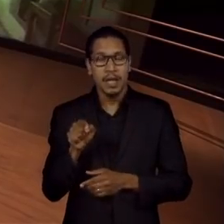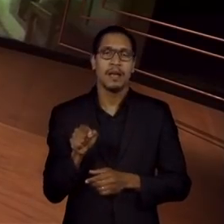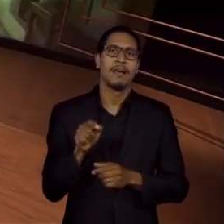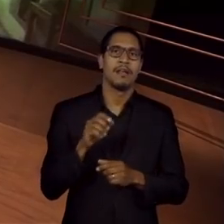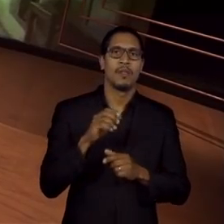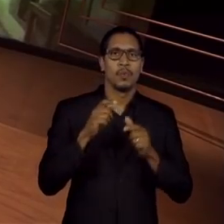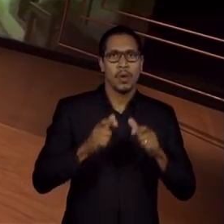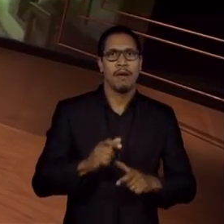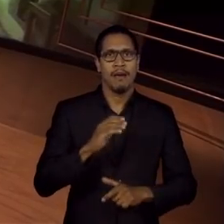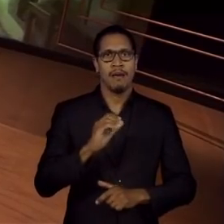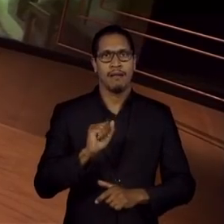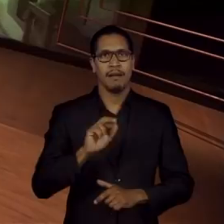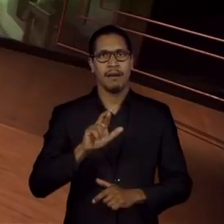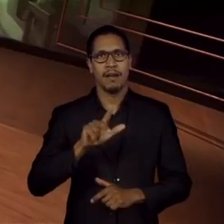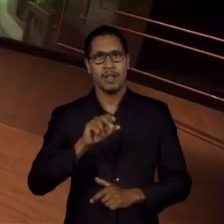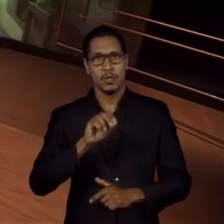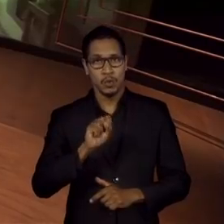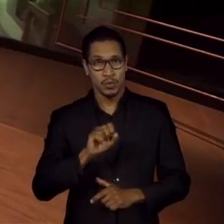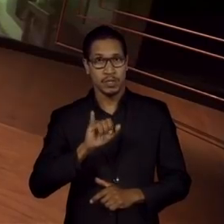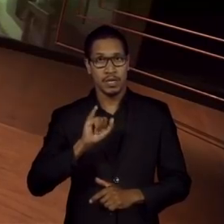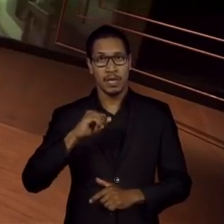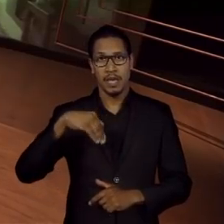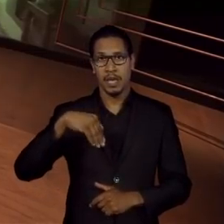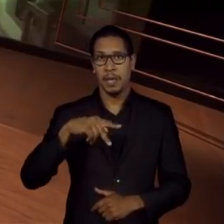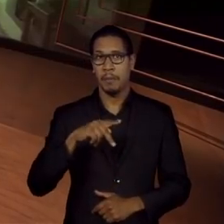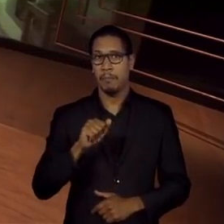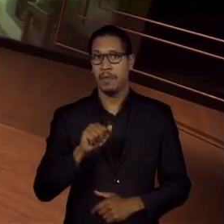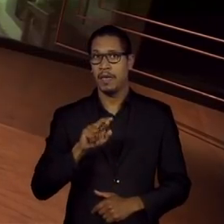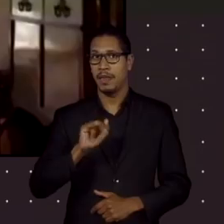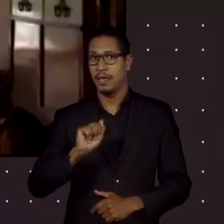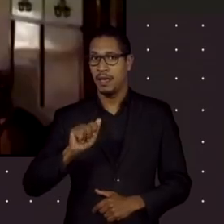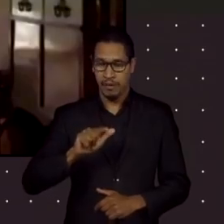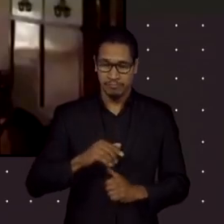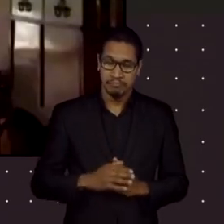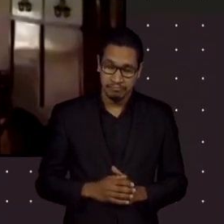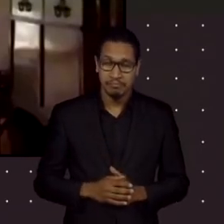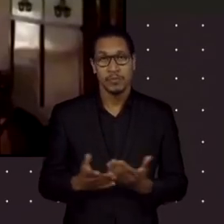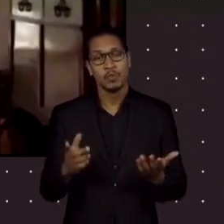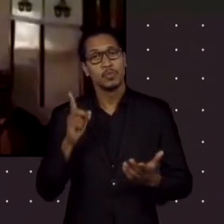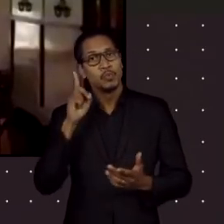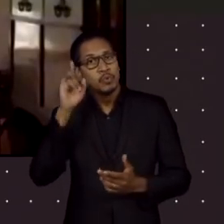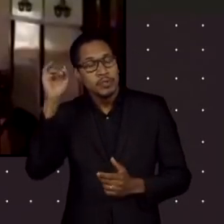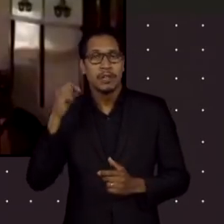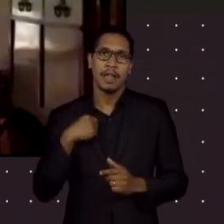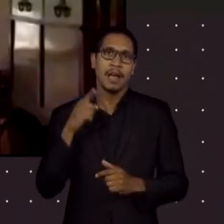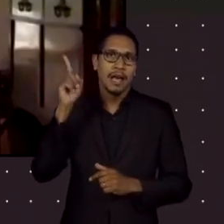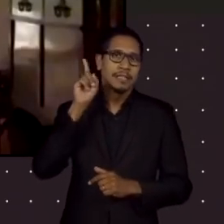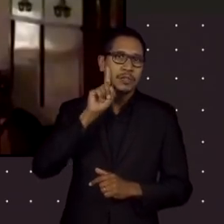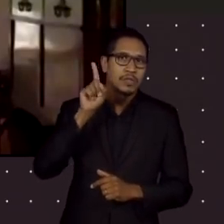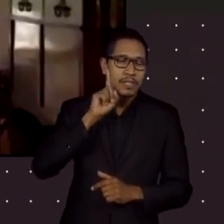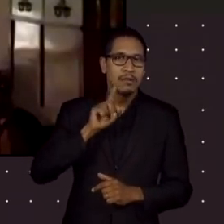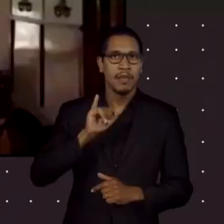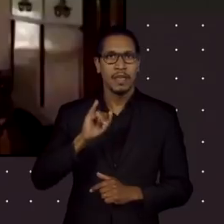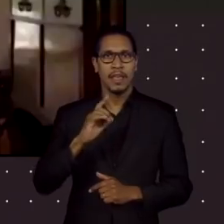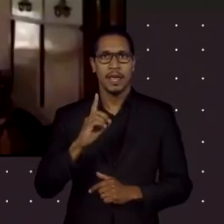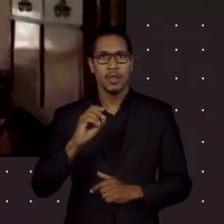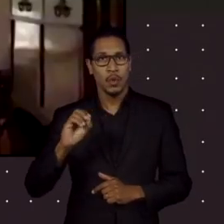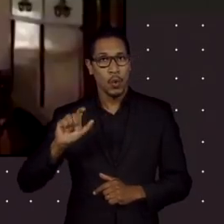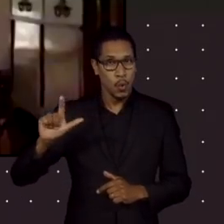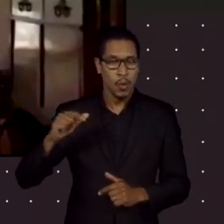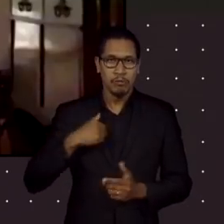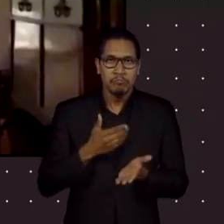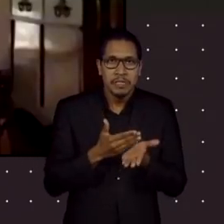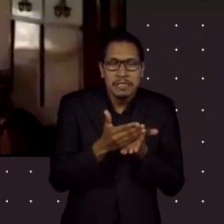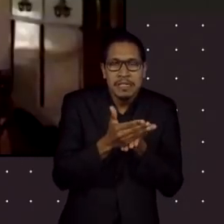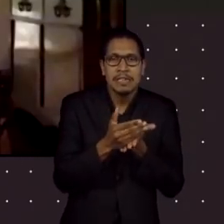E eu um dia, fazendo o IBEU, o Brasil e Estados Unidos, começando a aprender inglês,